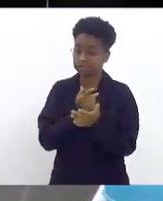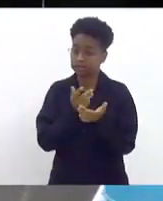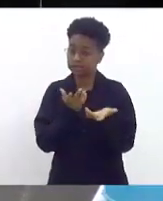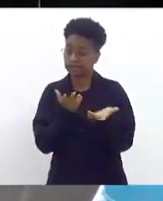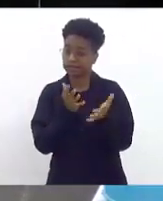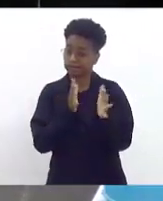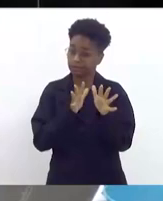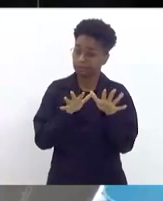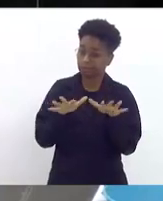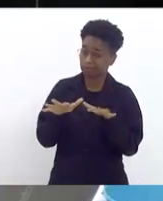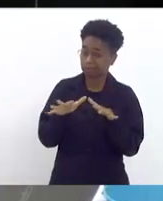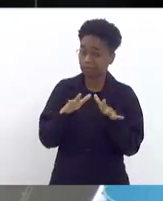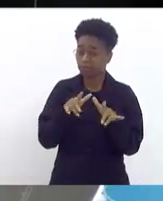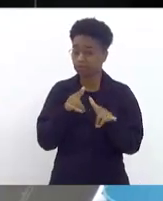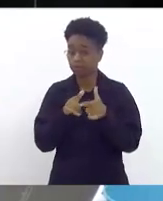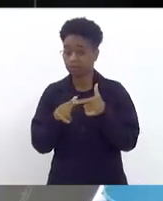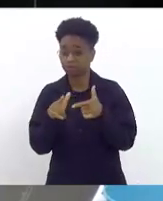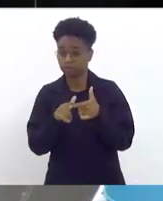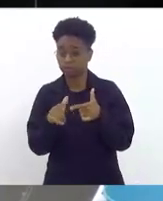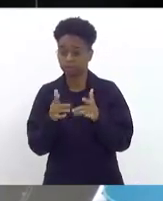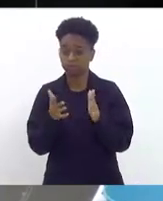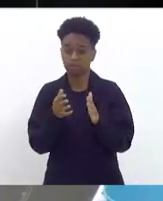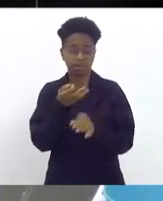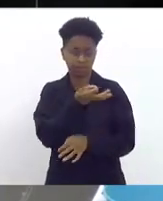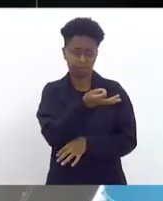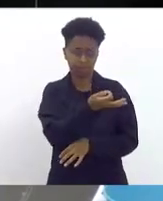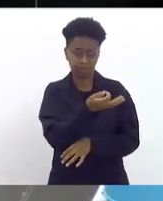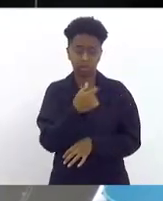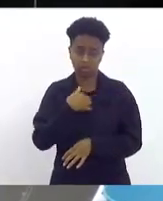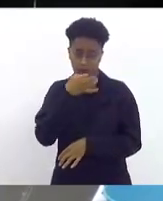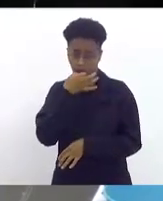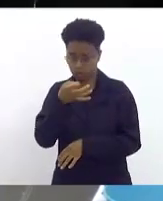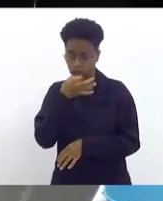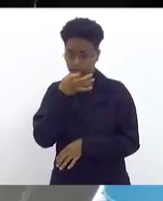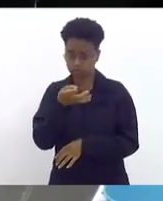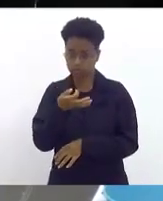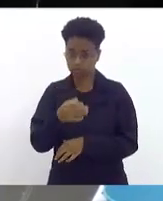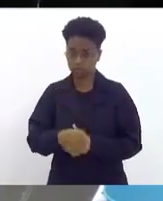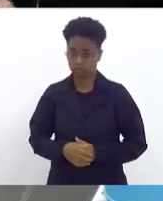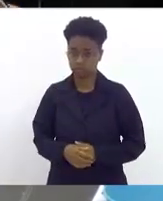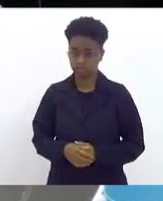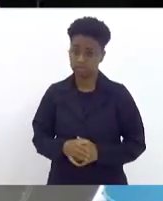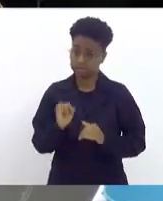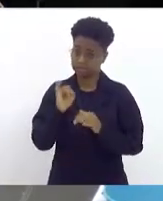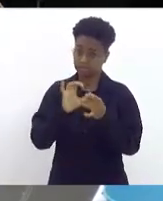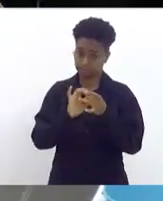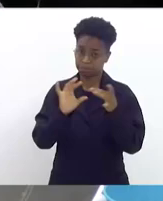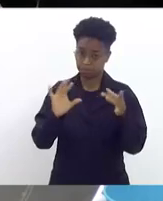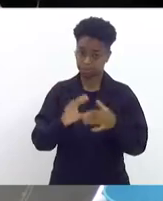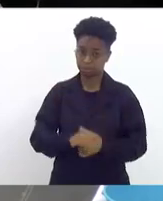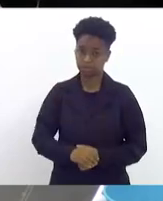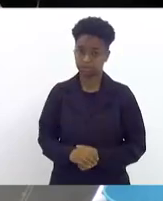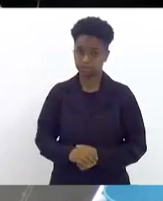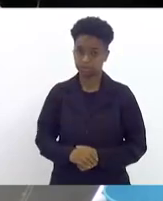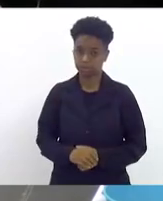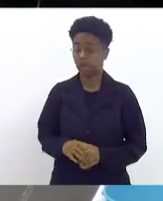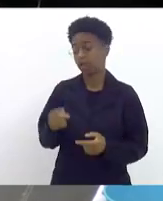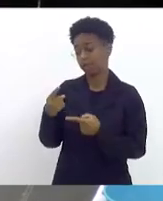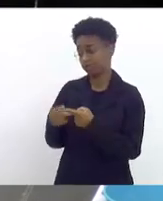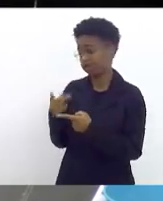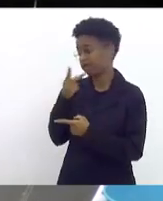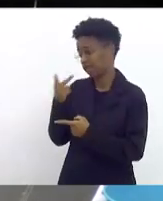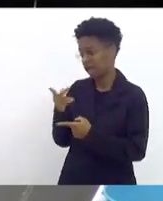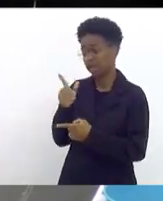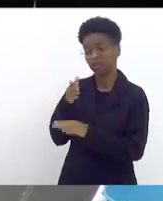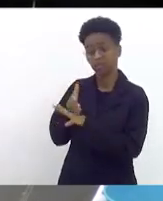expectativa perfeitamente eu tô argumentando Deputado se você me permite porque eu